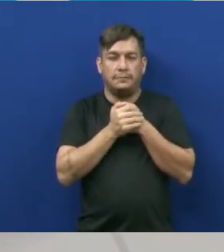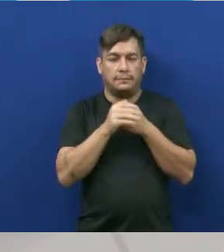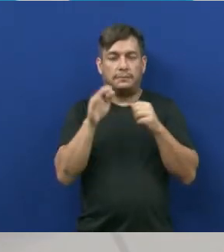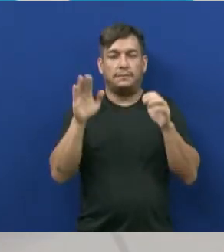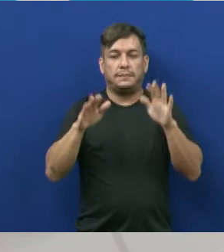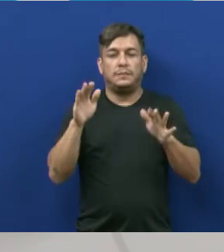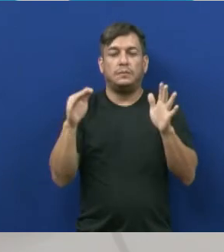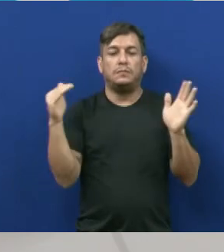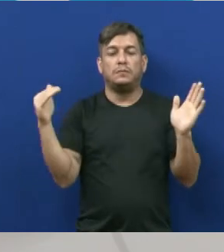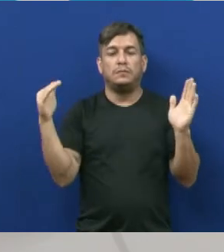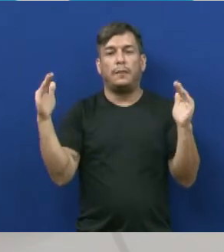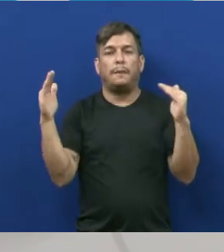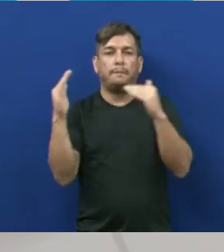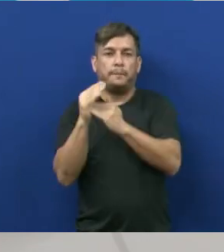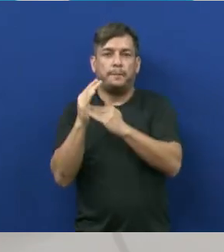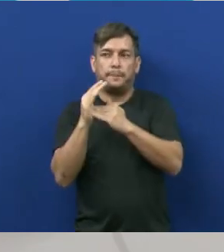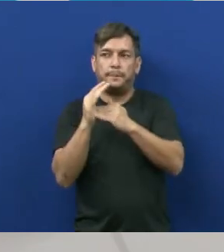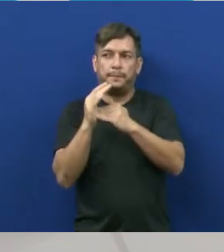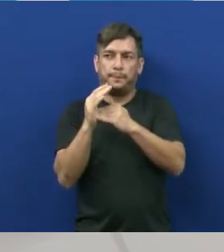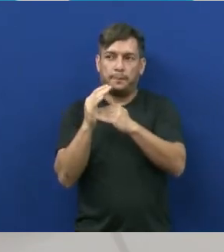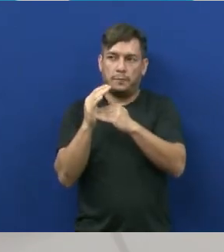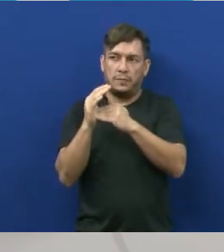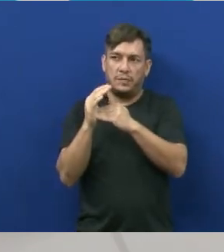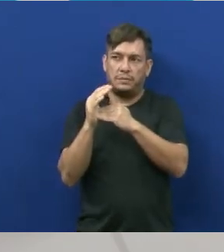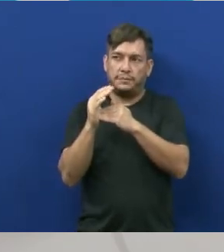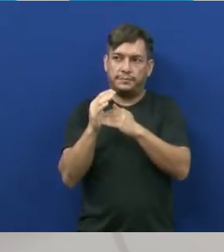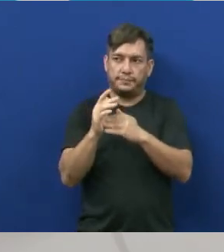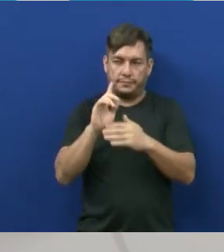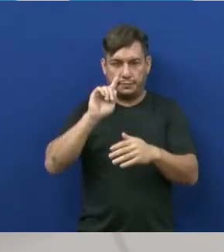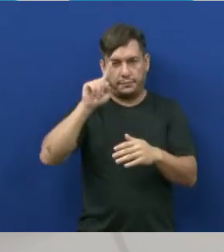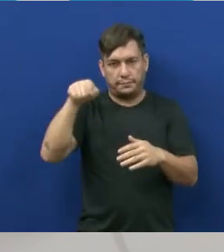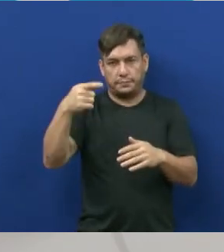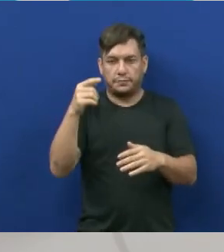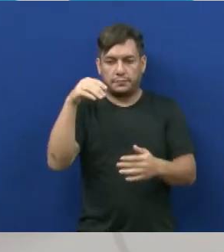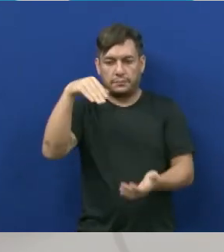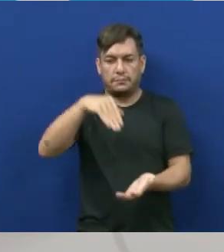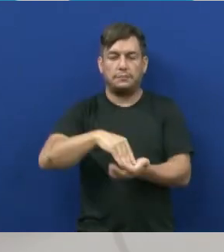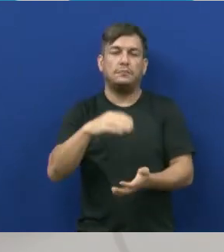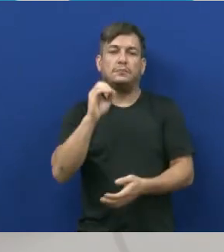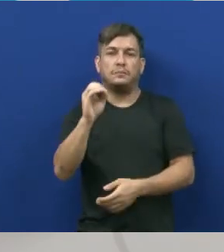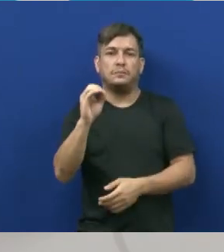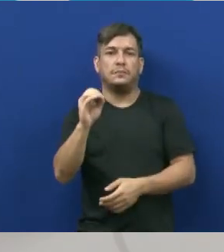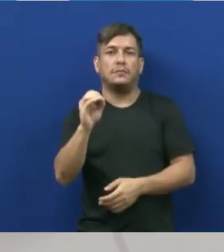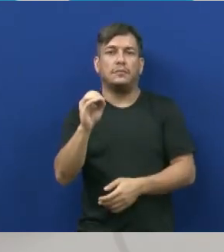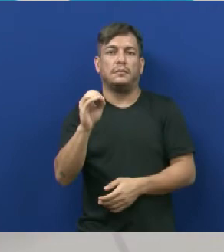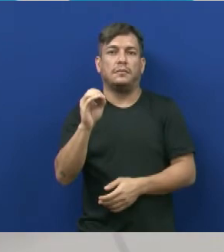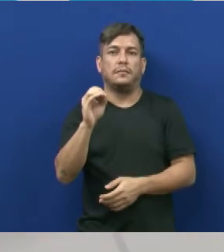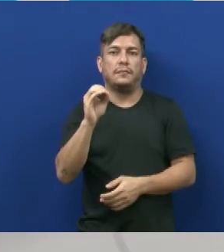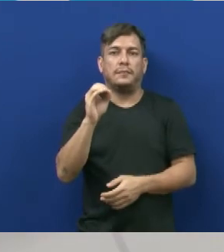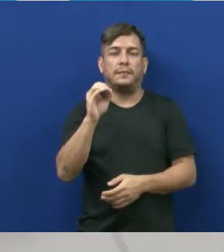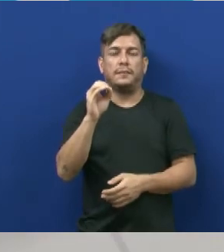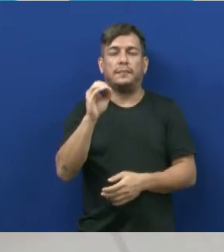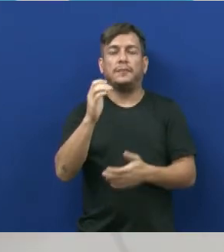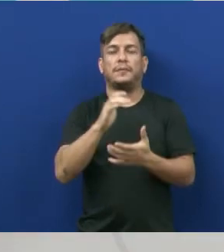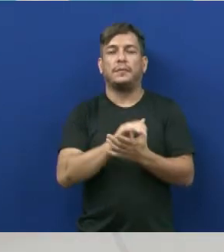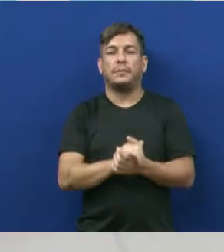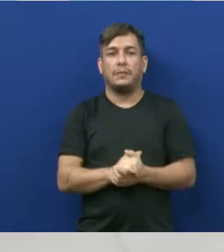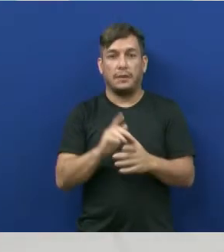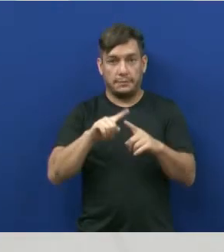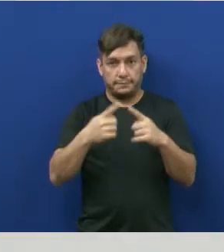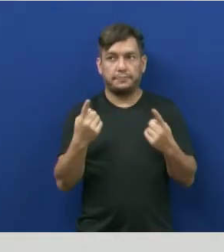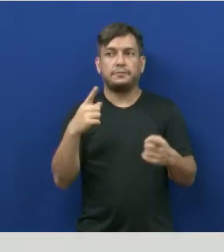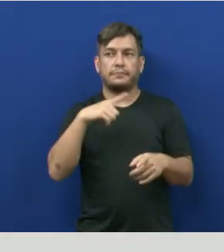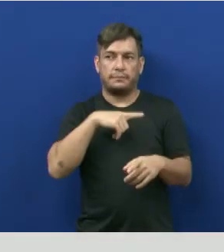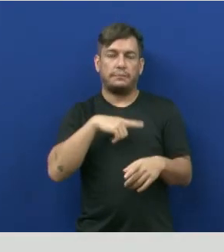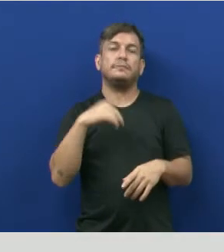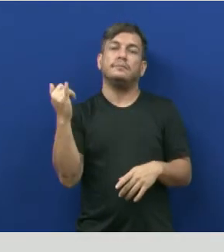final, após o último algarismo que aparece aí. No caso, depois do último zero. Não é obrigatório aparecer a vírgula aí, tá bom? Mas ela está